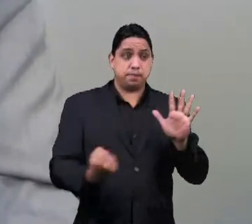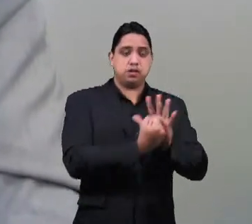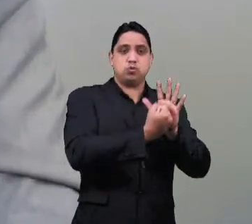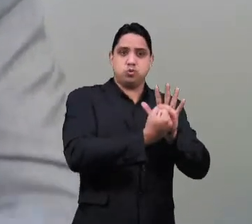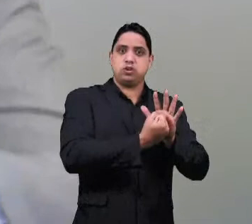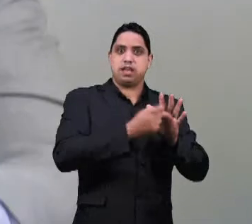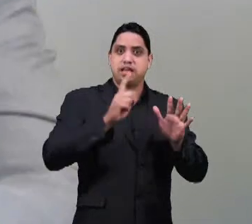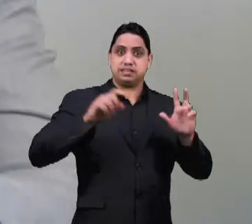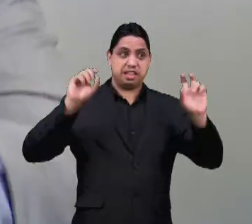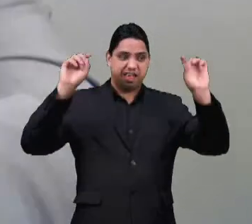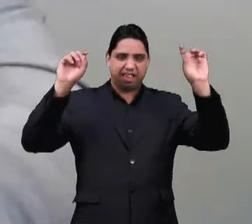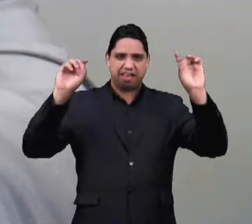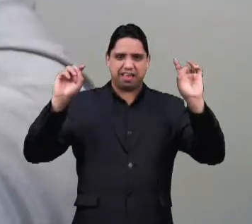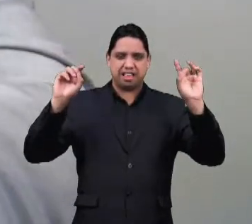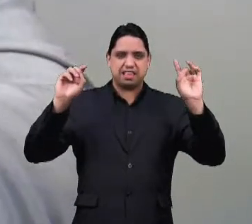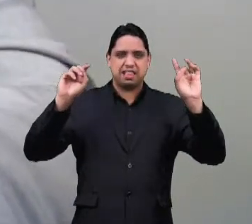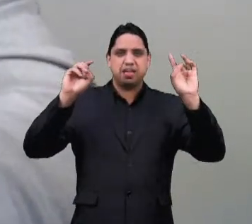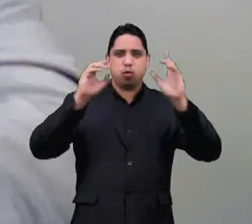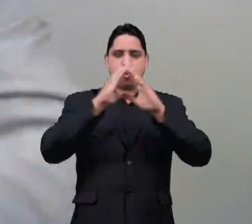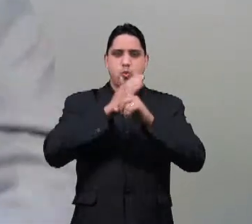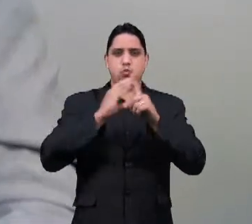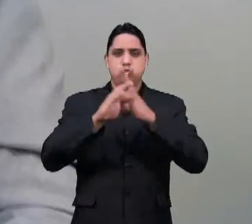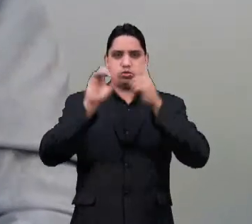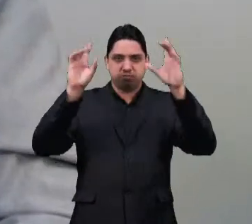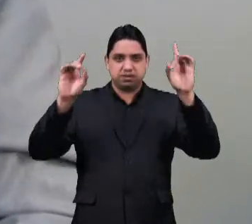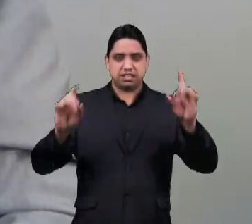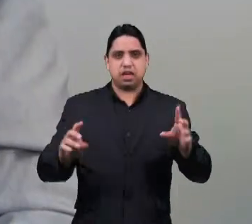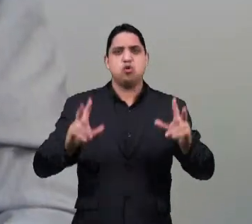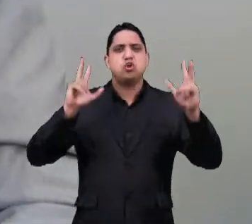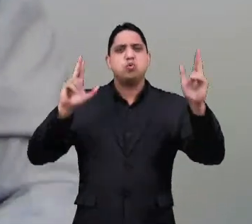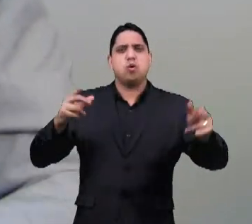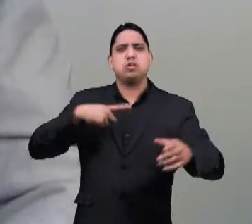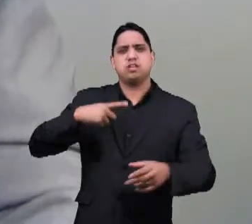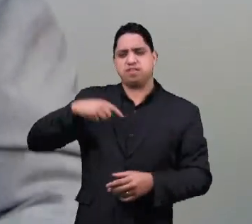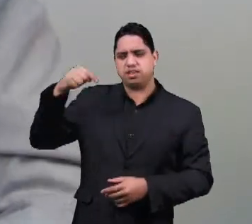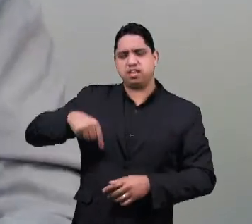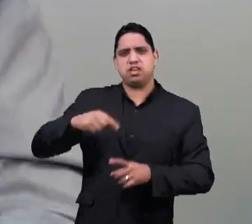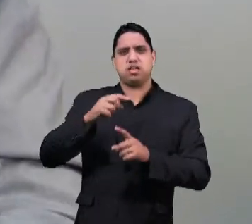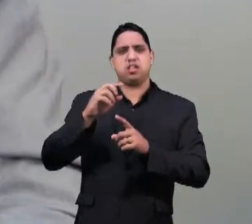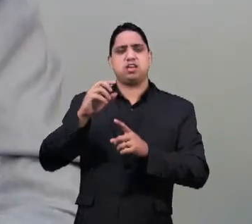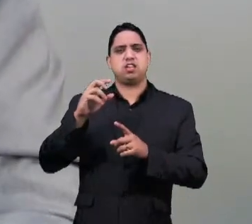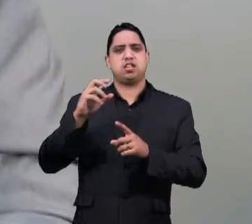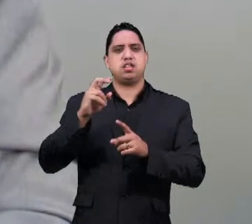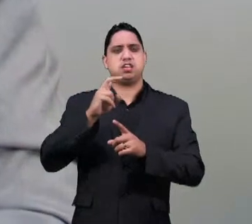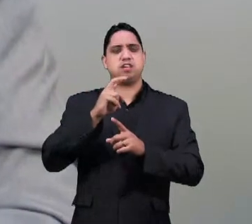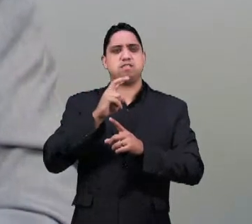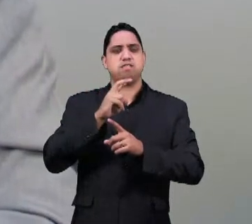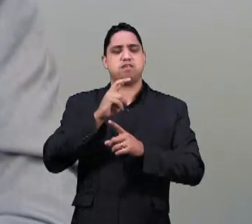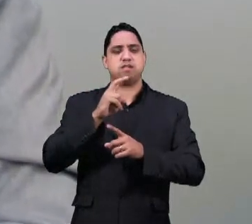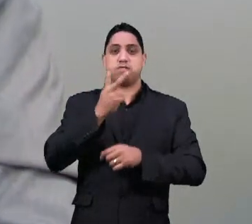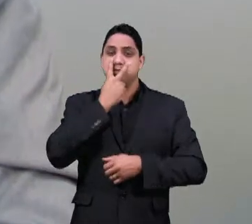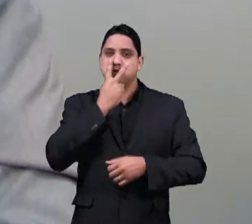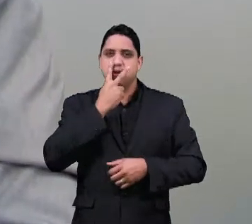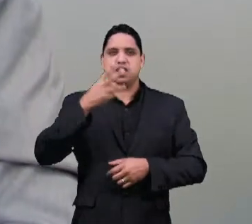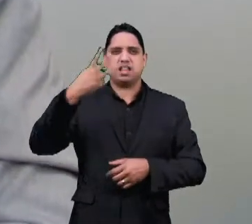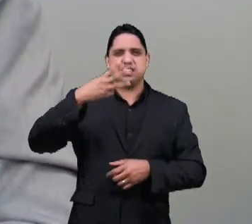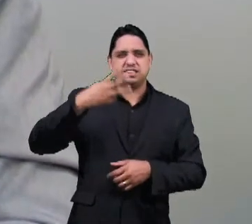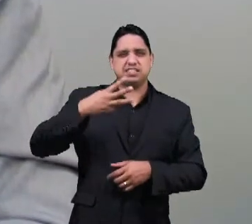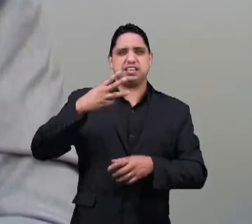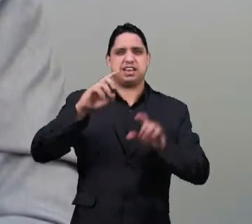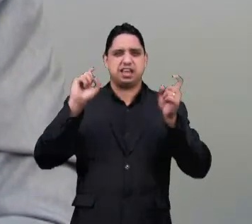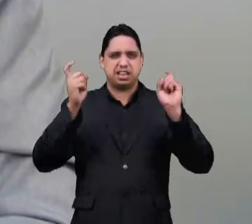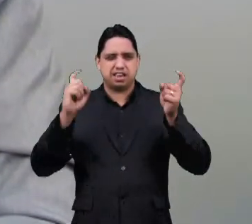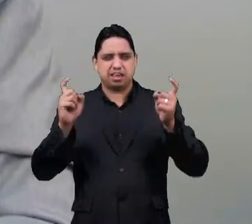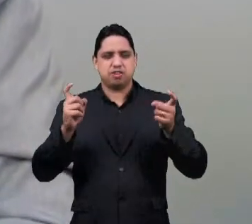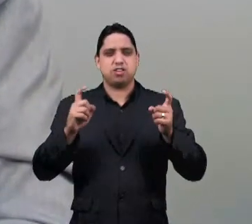Mineirão, assim como aquele evento que nós tivemos aqui em Vitória, né, a 3ª grande reunião ali em 2013, foi